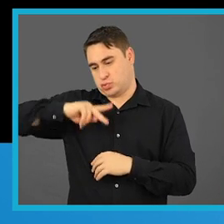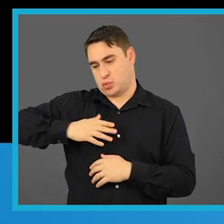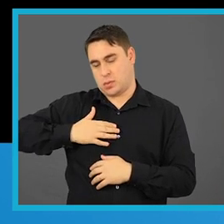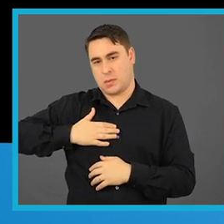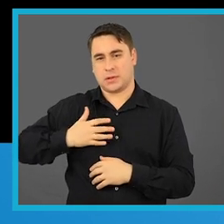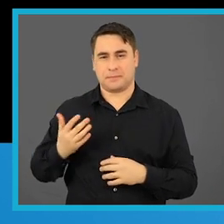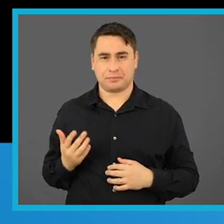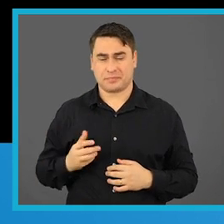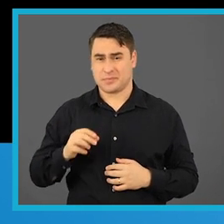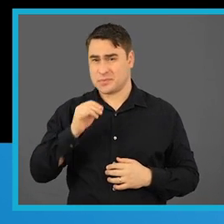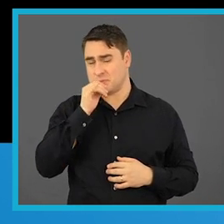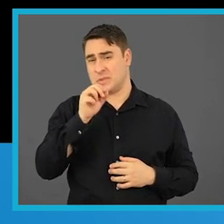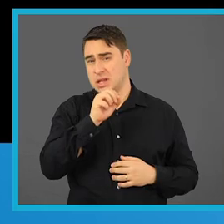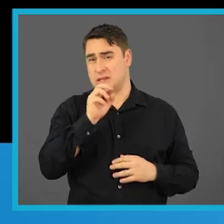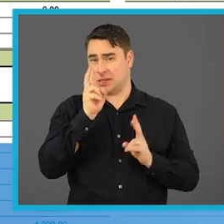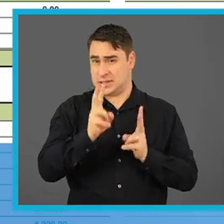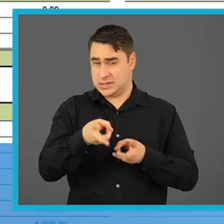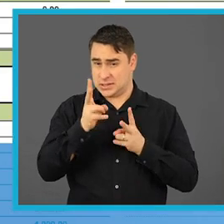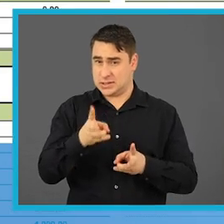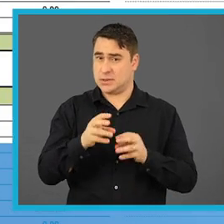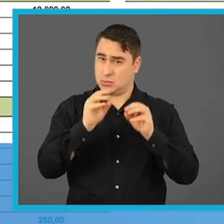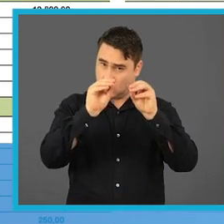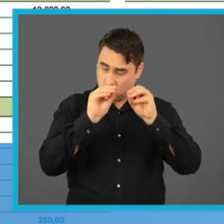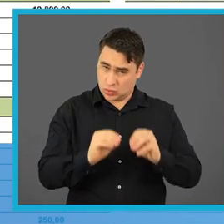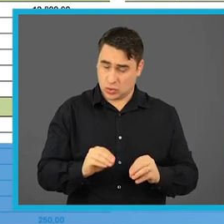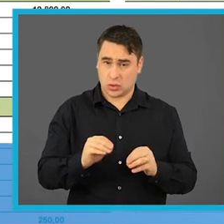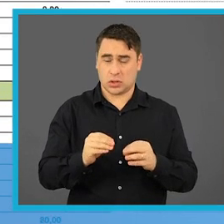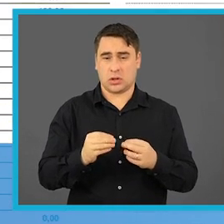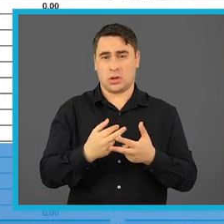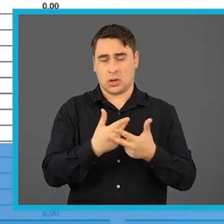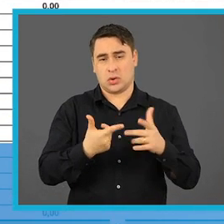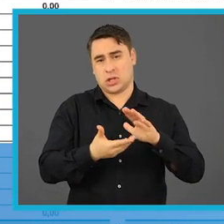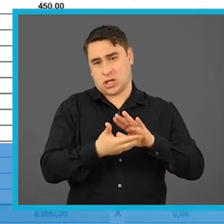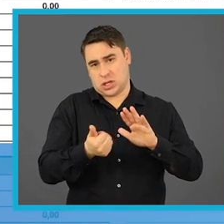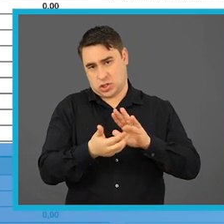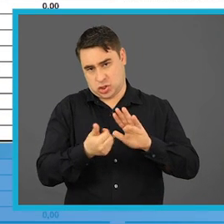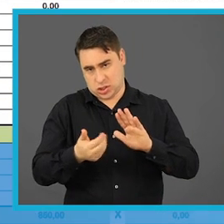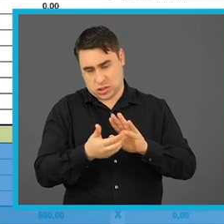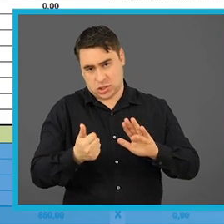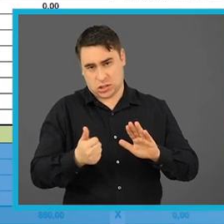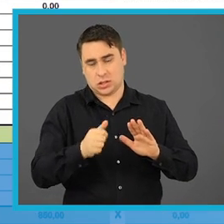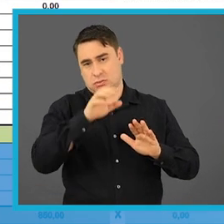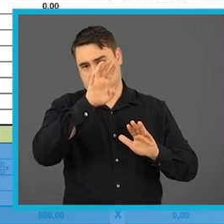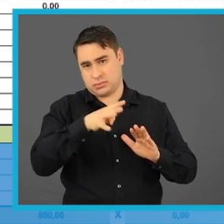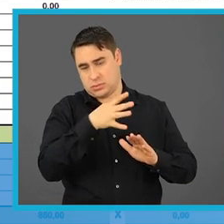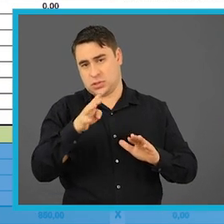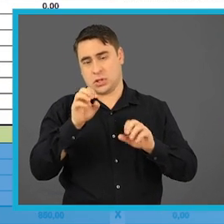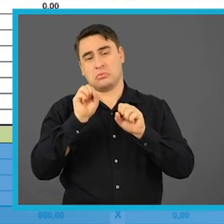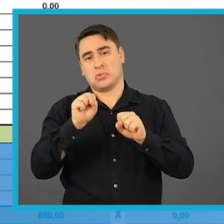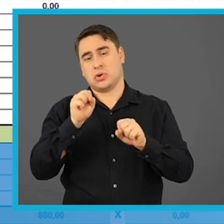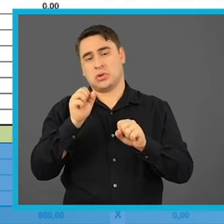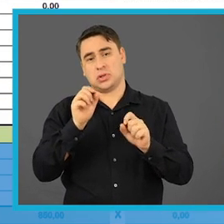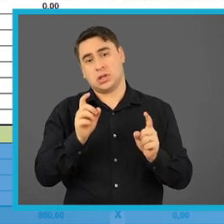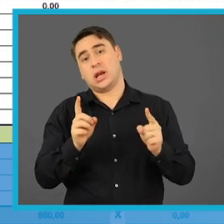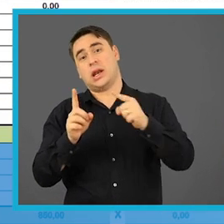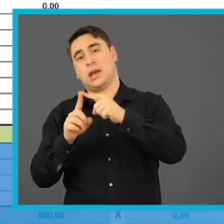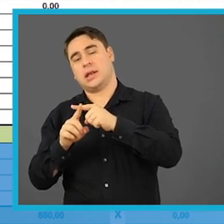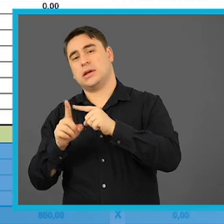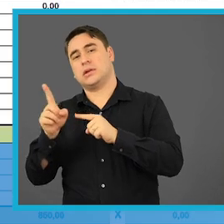você perceber, toda vez que você coloca as suas retiradas na planilha,